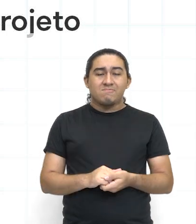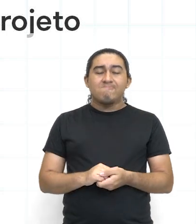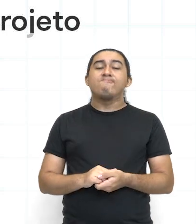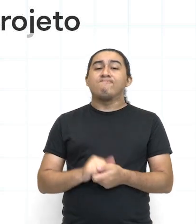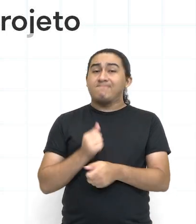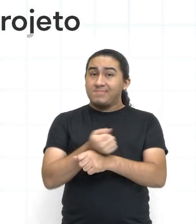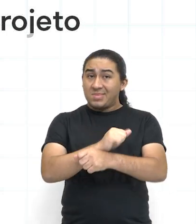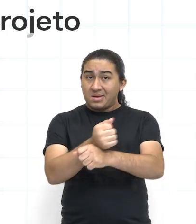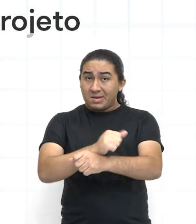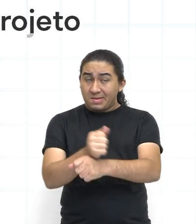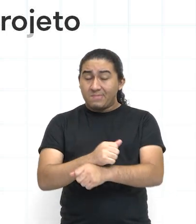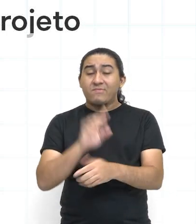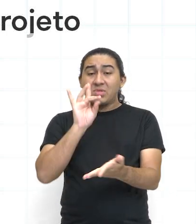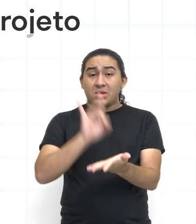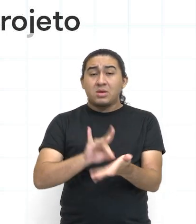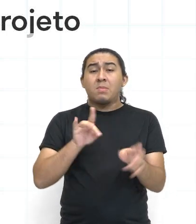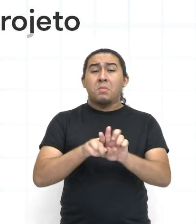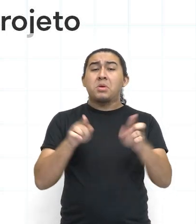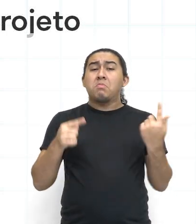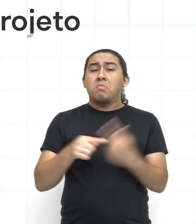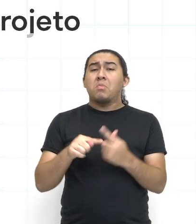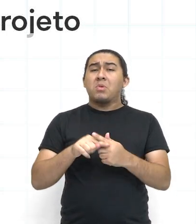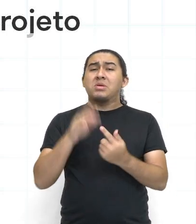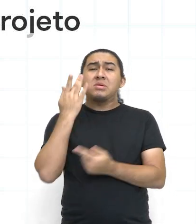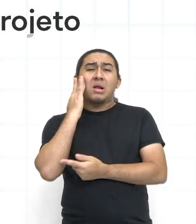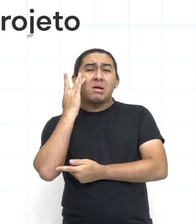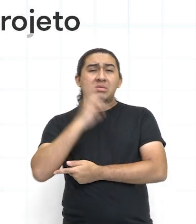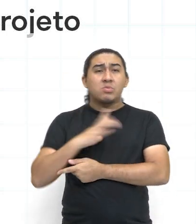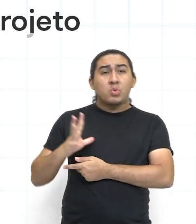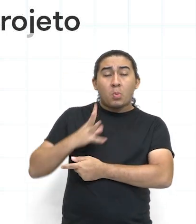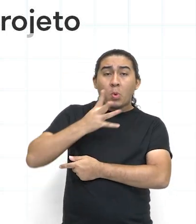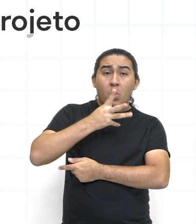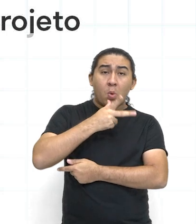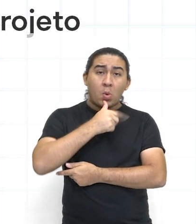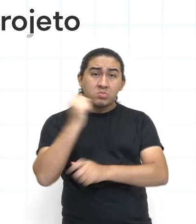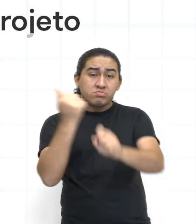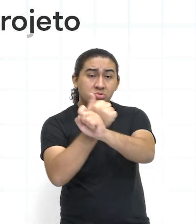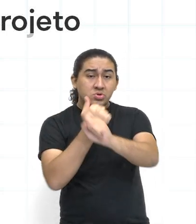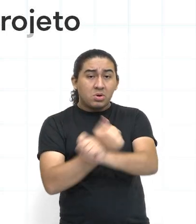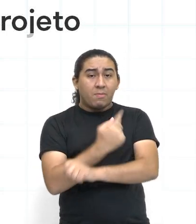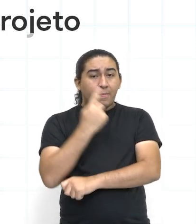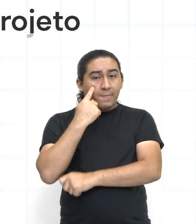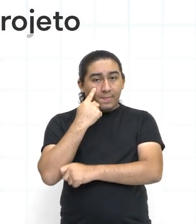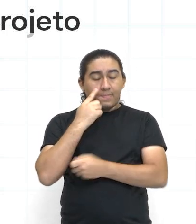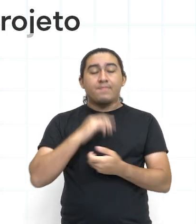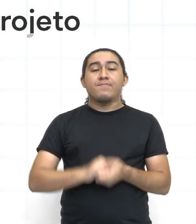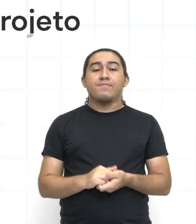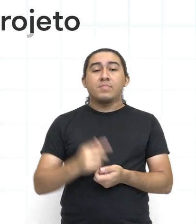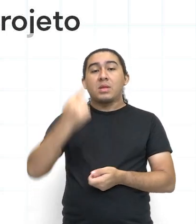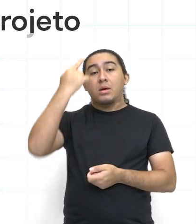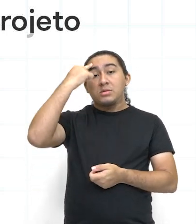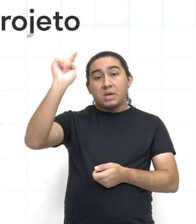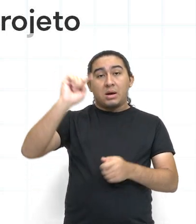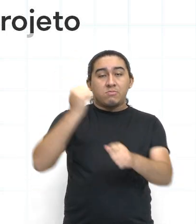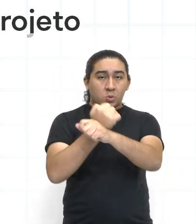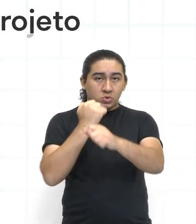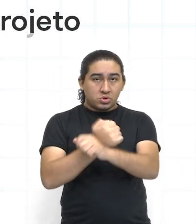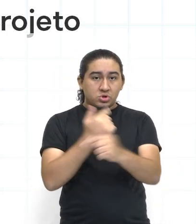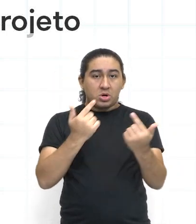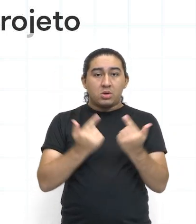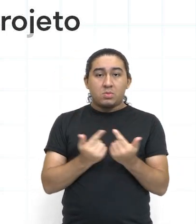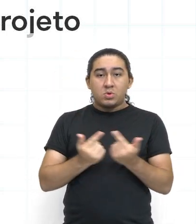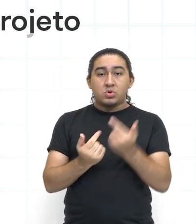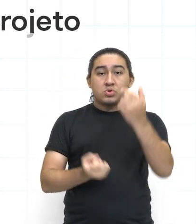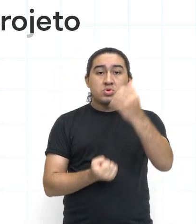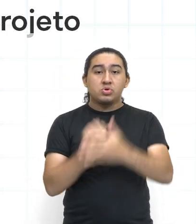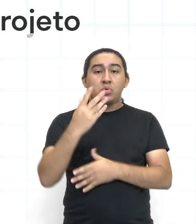1896. Muito tempo, não é verdade? Mas por que será que demorou tanto? Vamos ver? A ideia de construir o